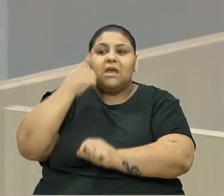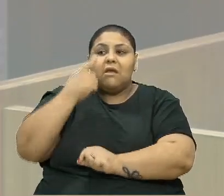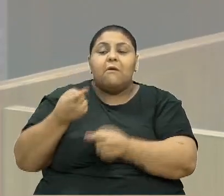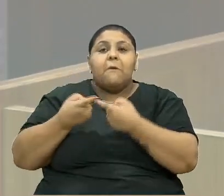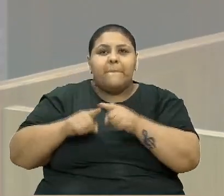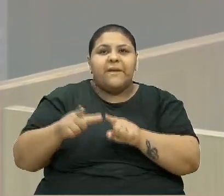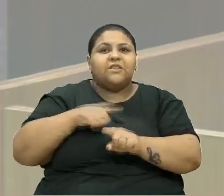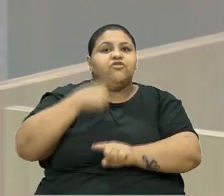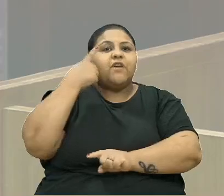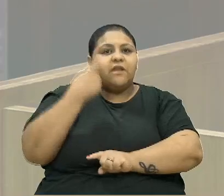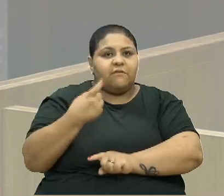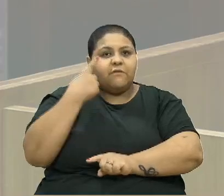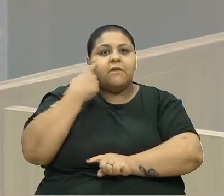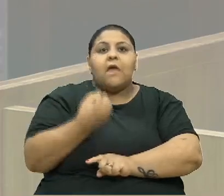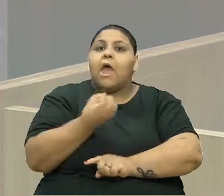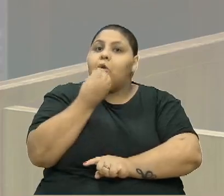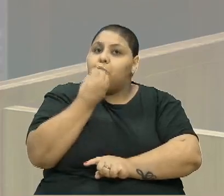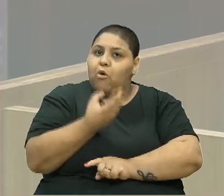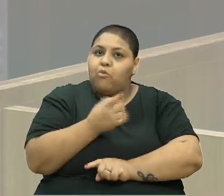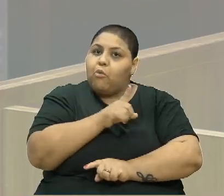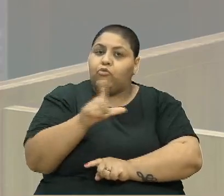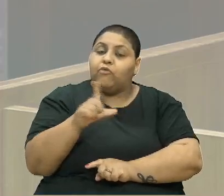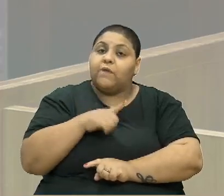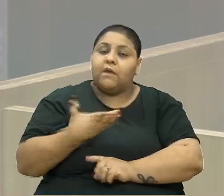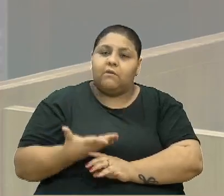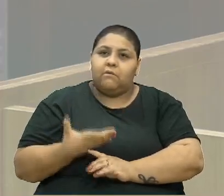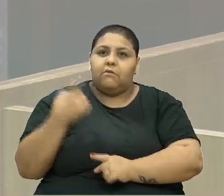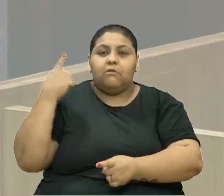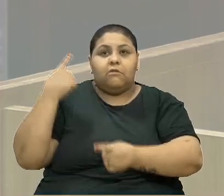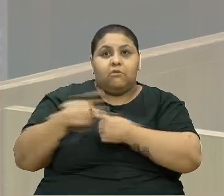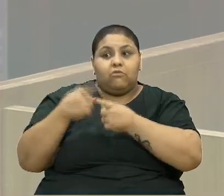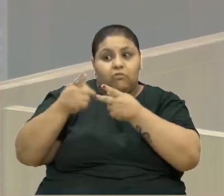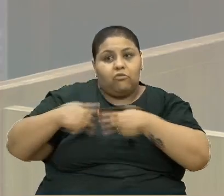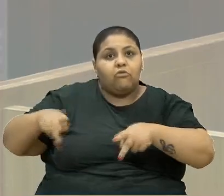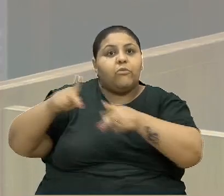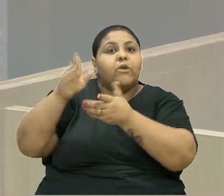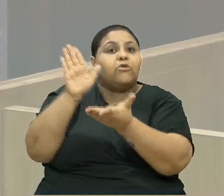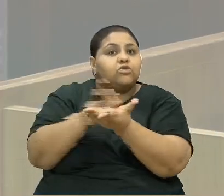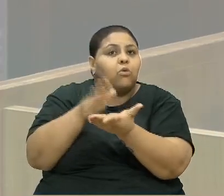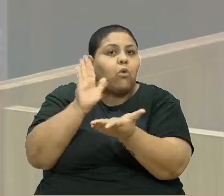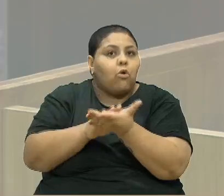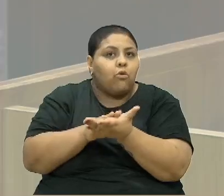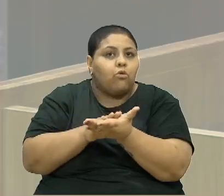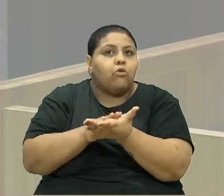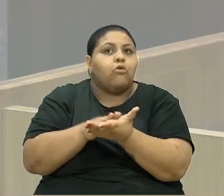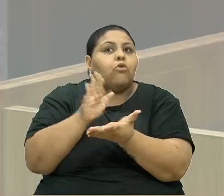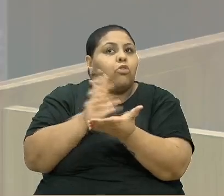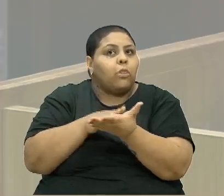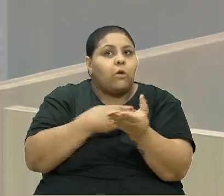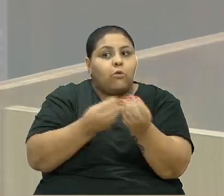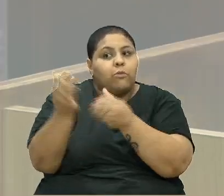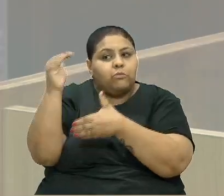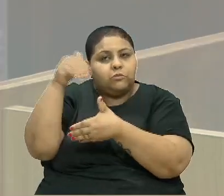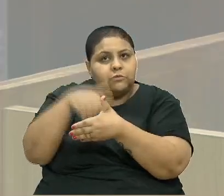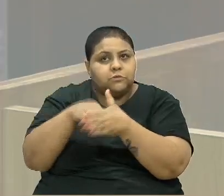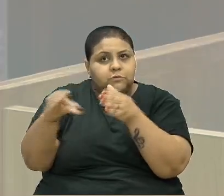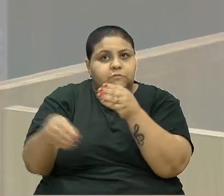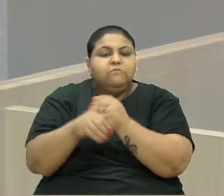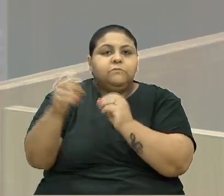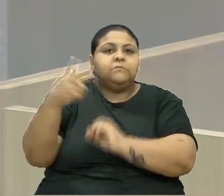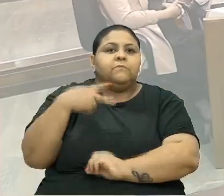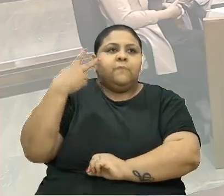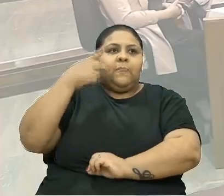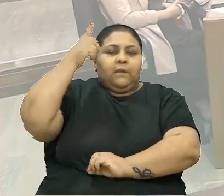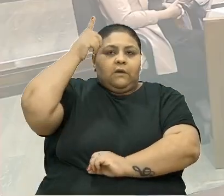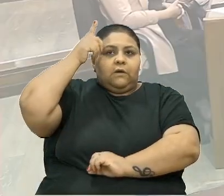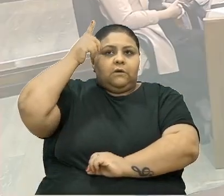esse interesse é bom não ter, porque a população cobra, e cobrou muito nas urnas. Sua parte, vereador